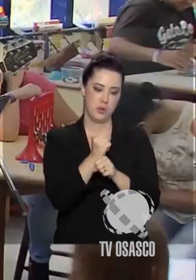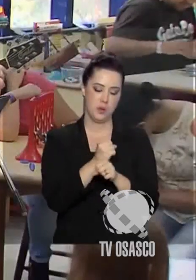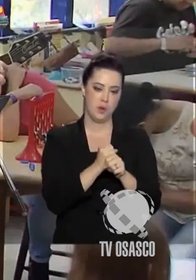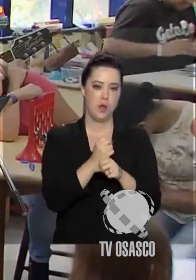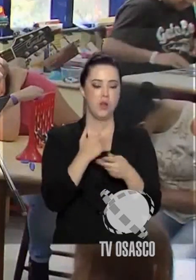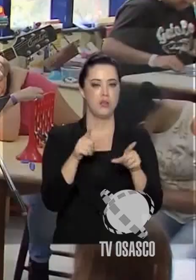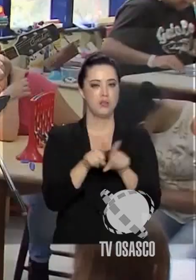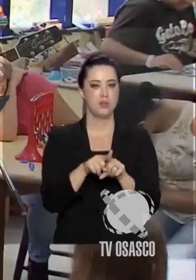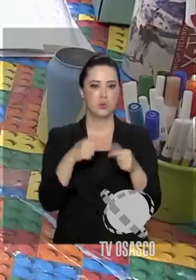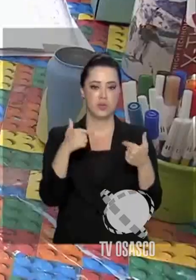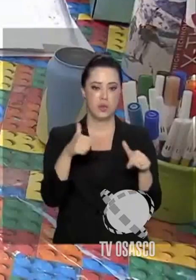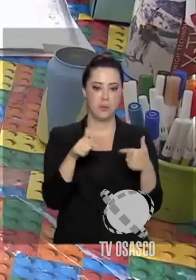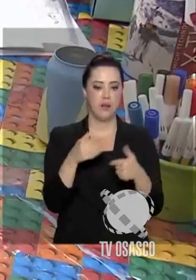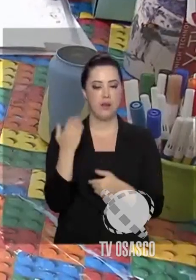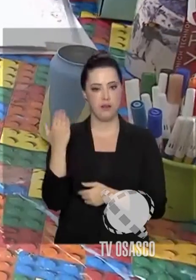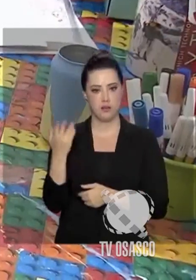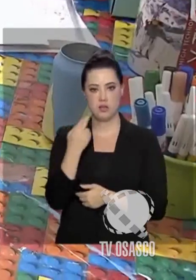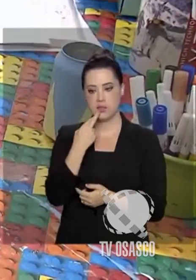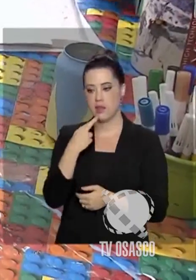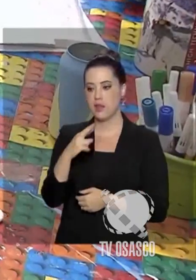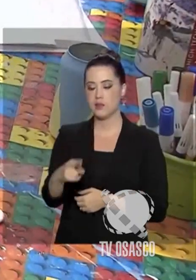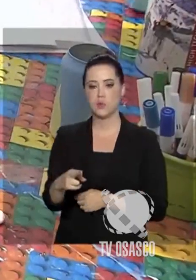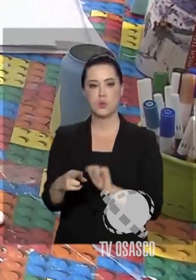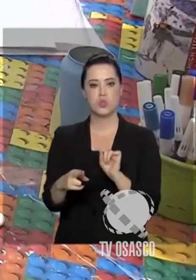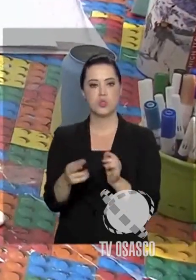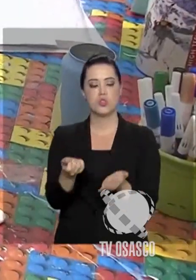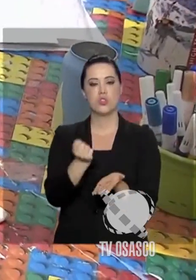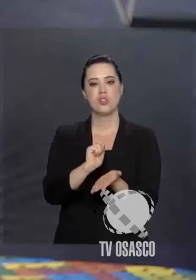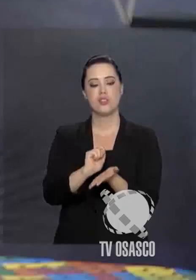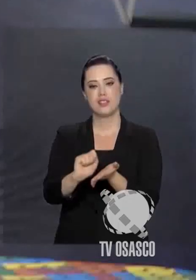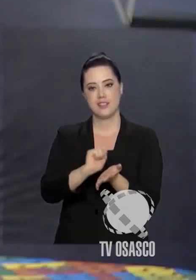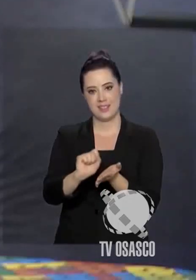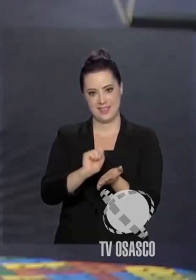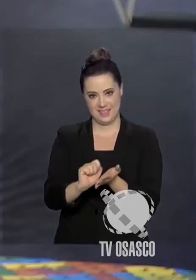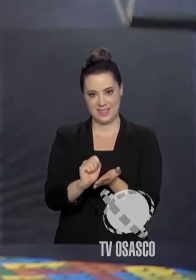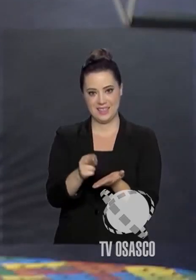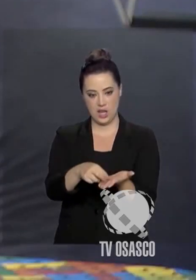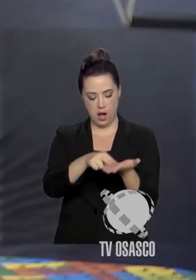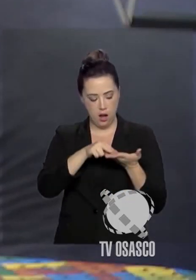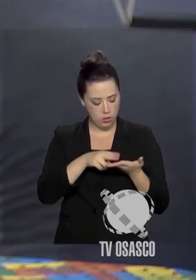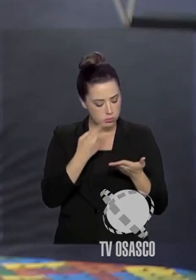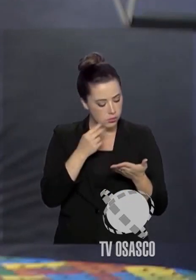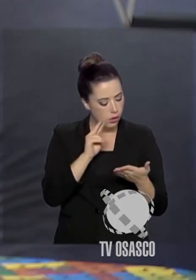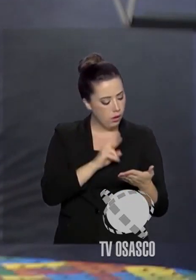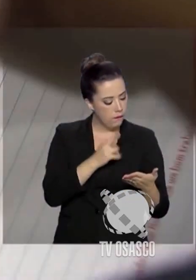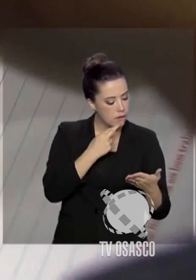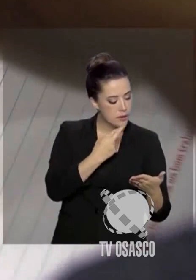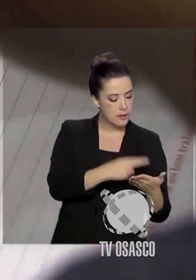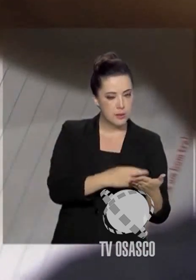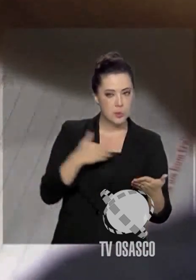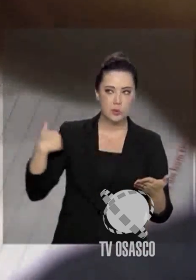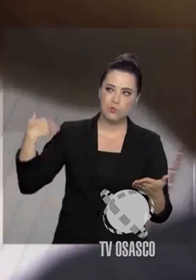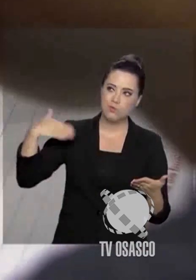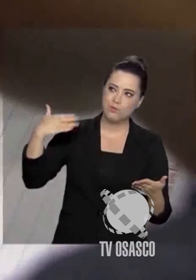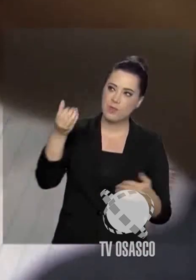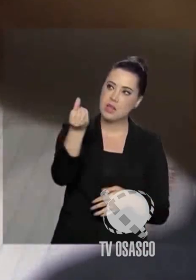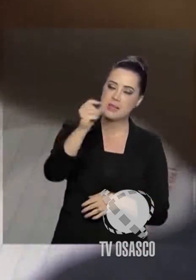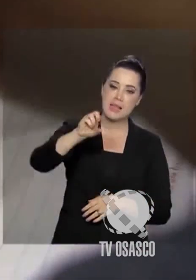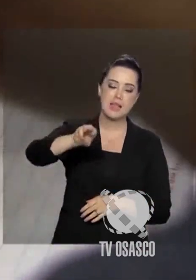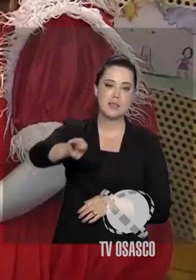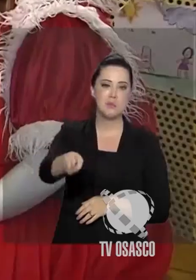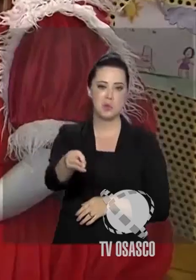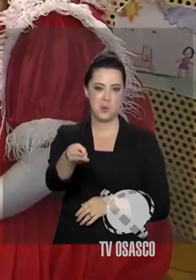ação de funcionários dos Correios que respondiam as cartas para Papai Noel. Durante esse período, cerca de 6 milhões de crianças